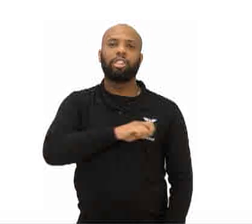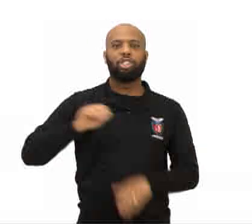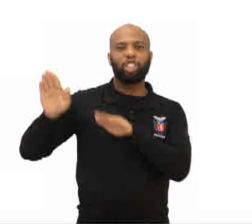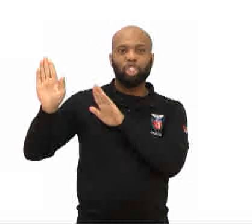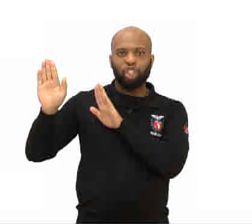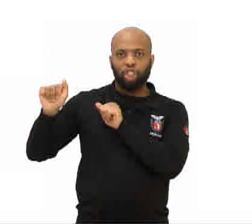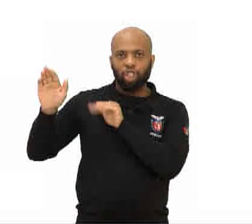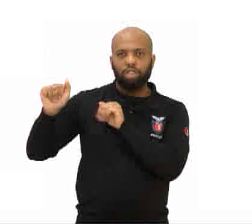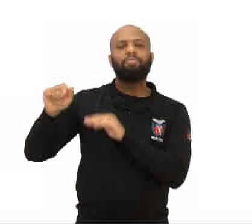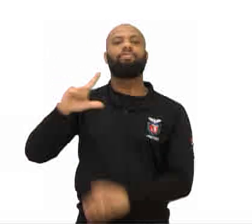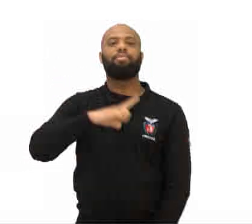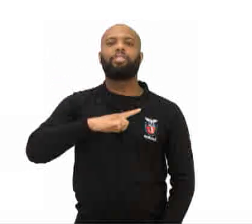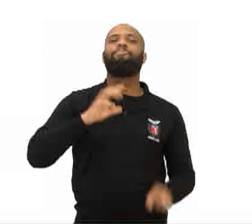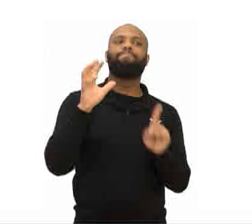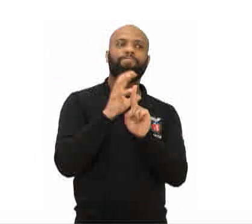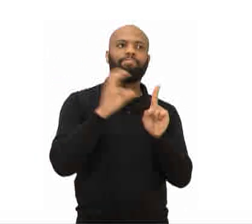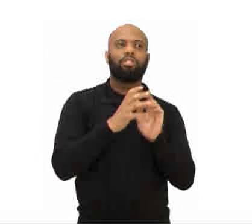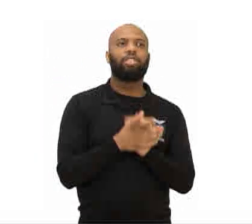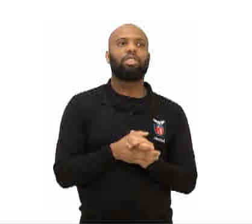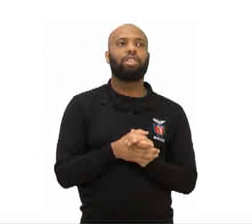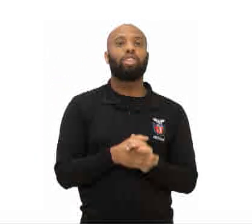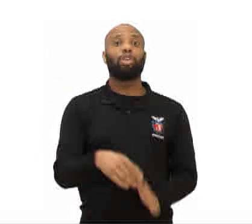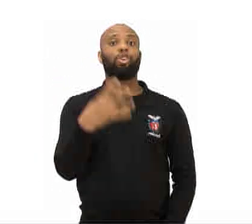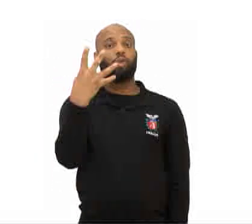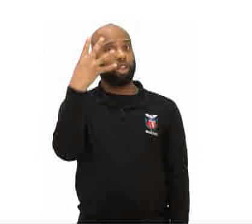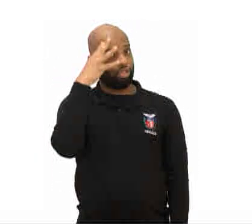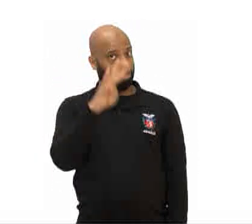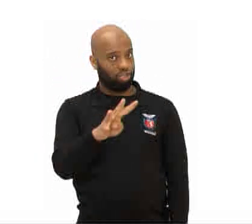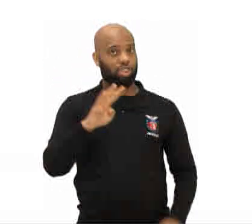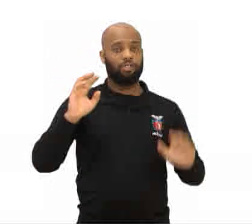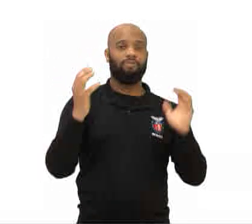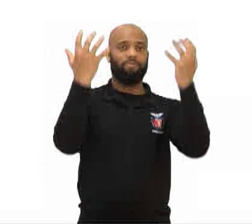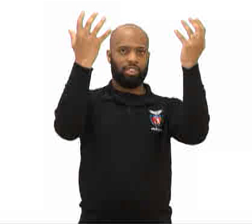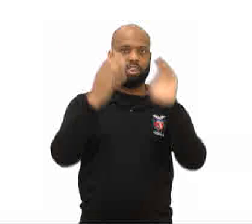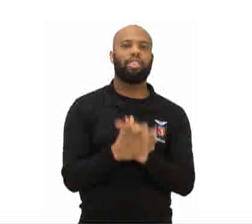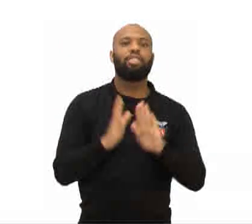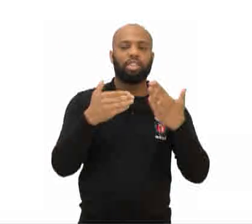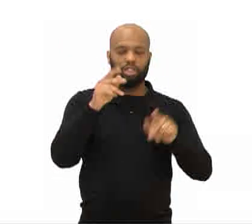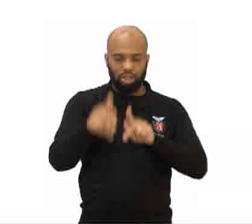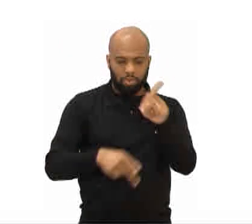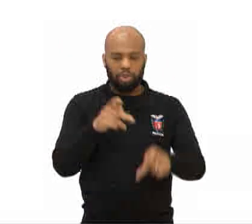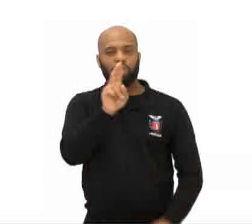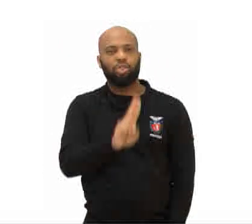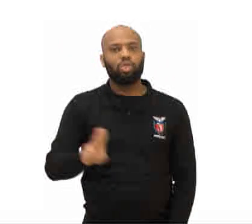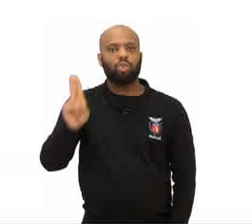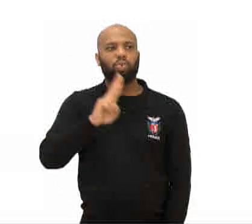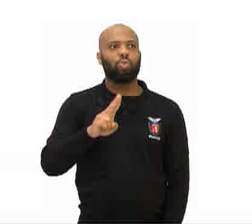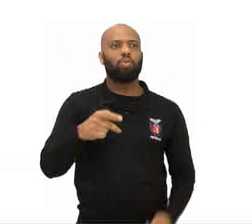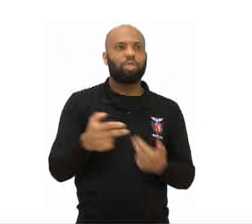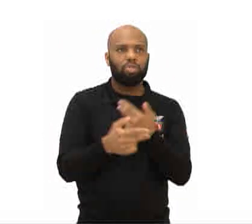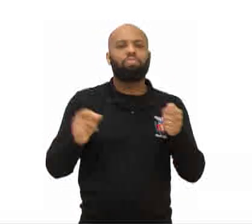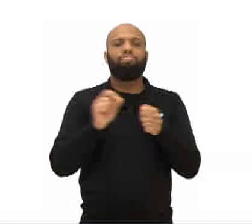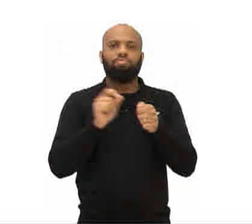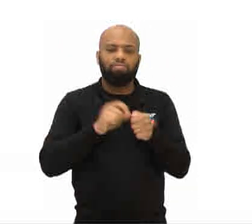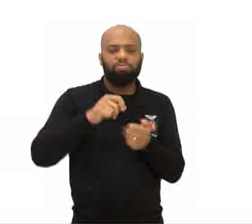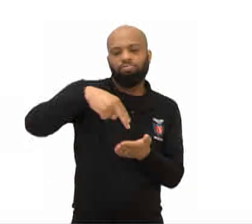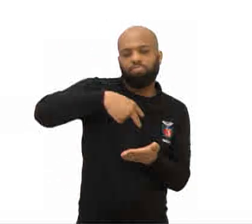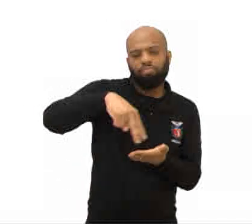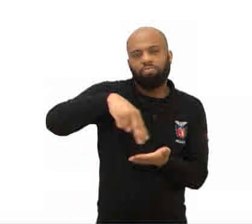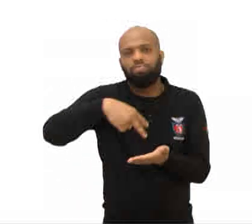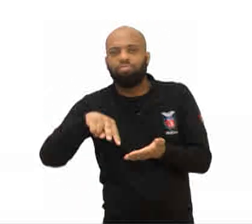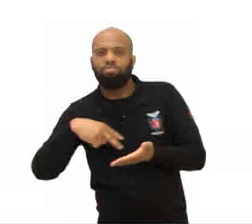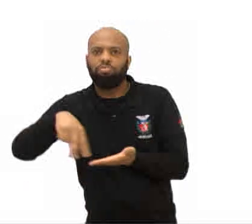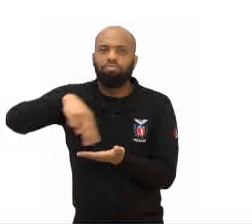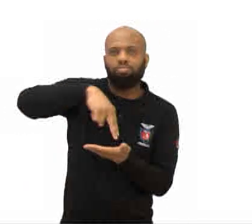né? 4 dias de festa, a população, então, usava ali os instrumentos e desenvolvia os passos